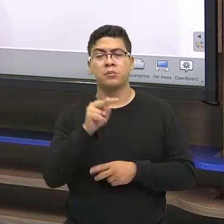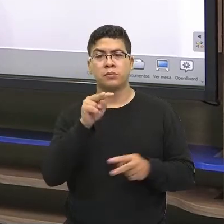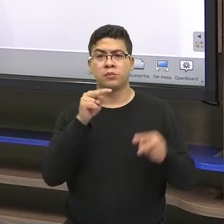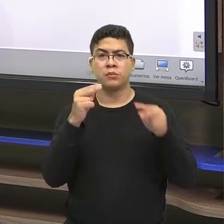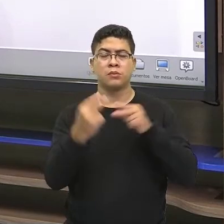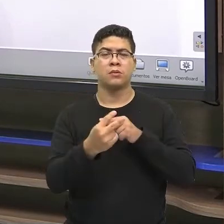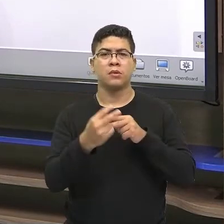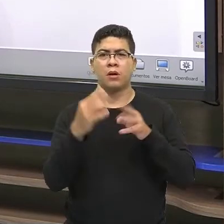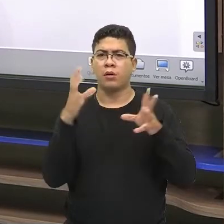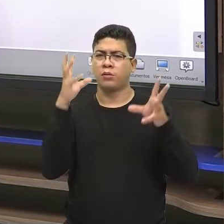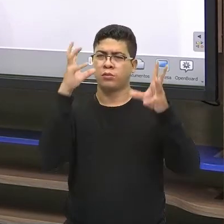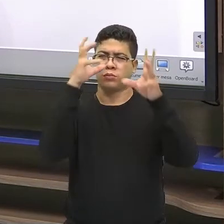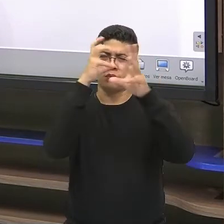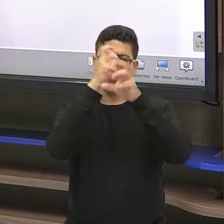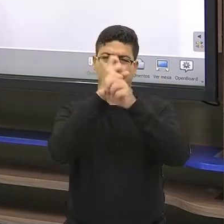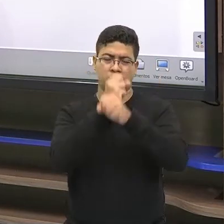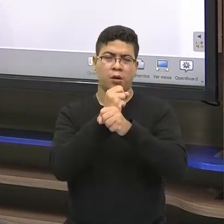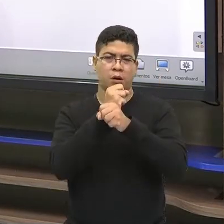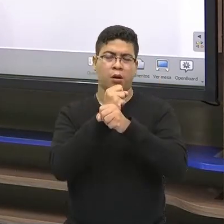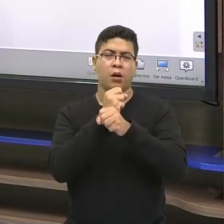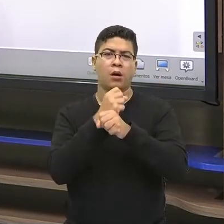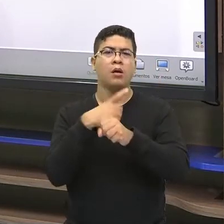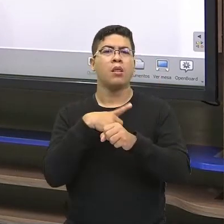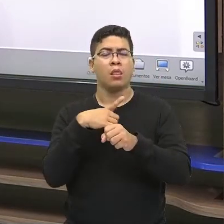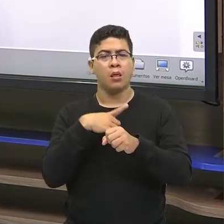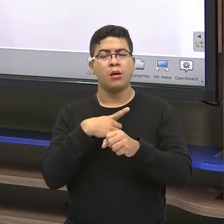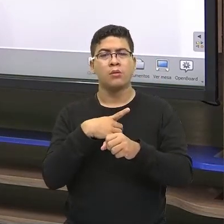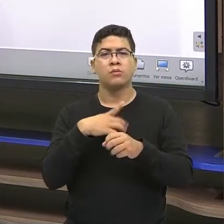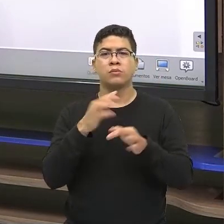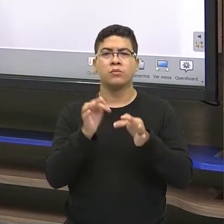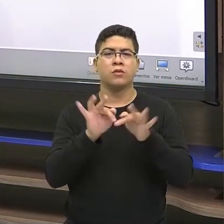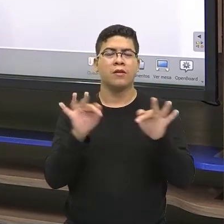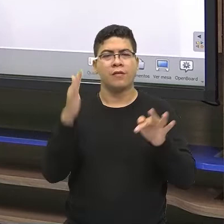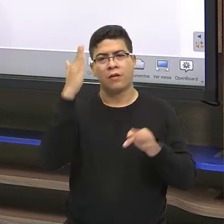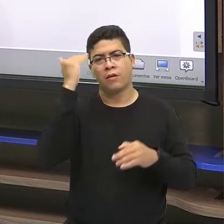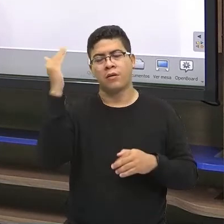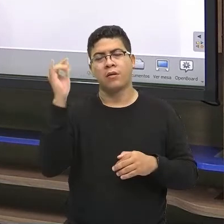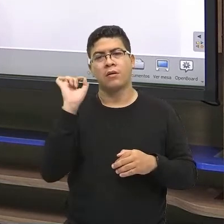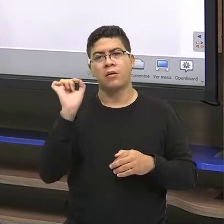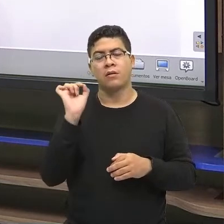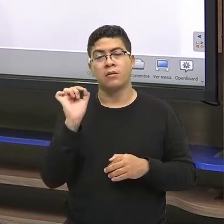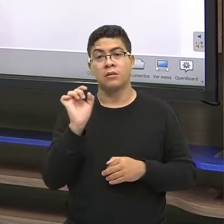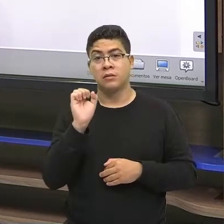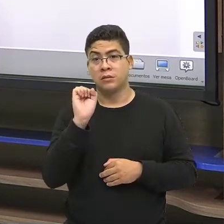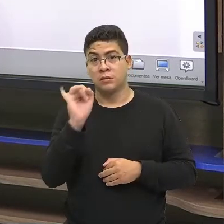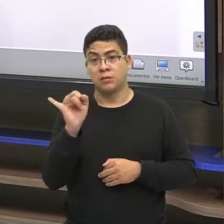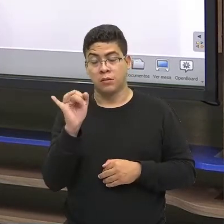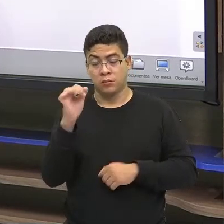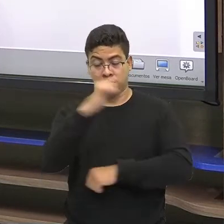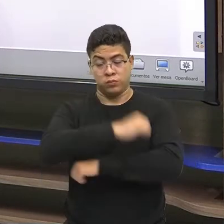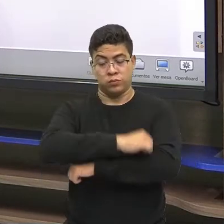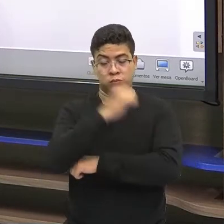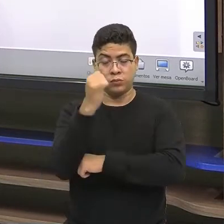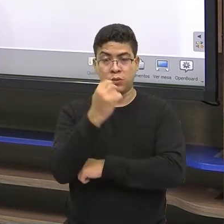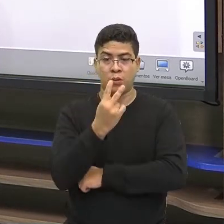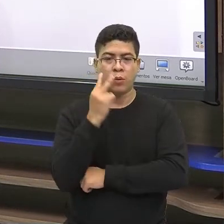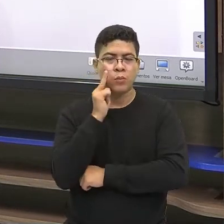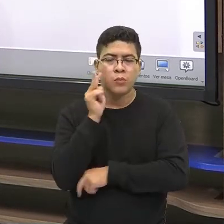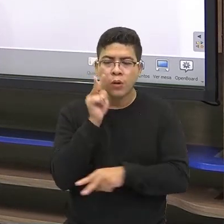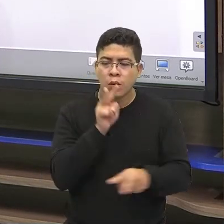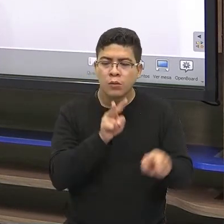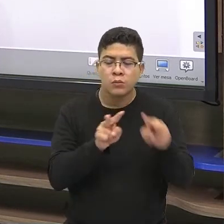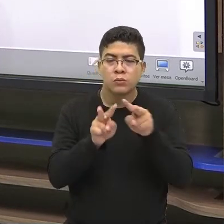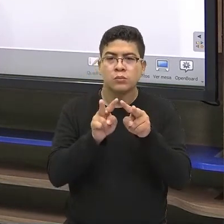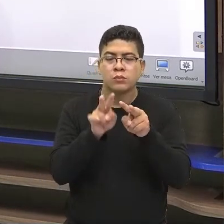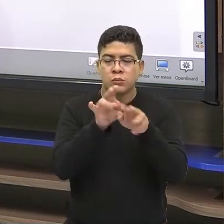tudo escuro. Tem até um ditado que diz que tem dois em uma janela, olhando para o